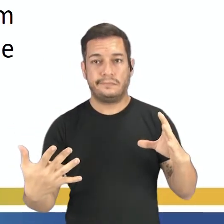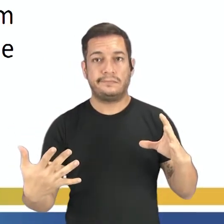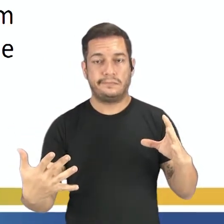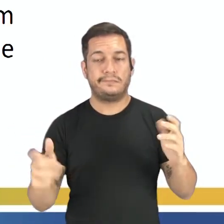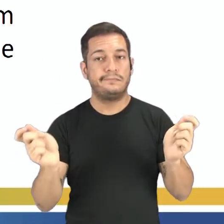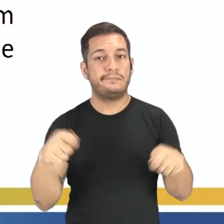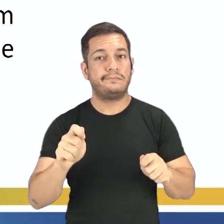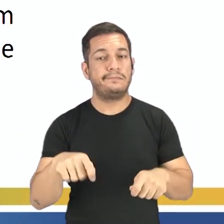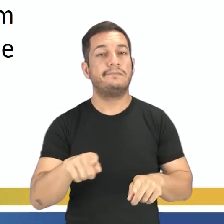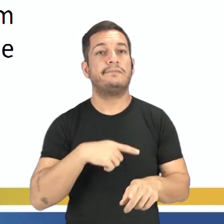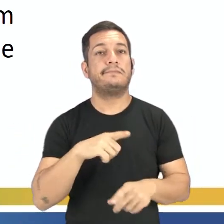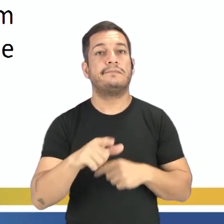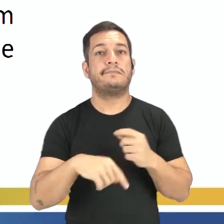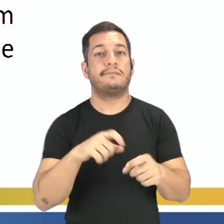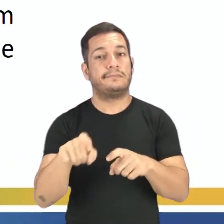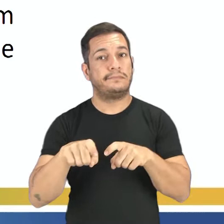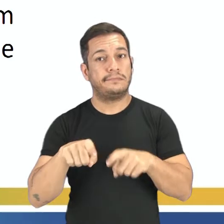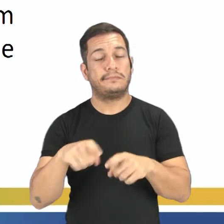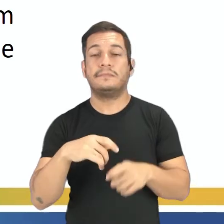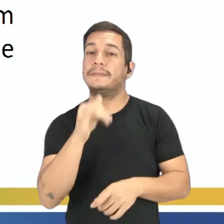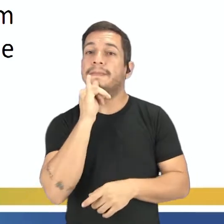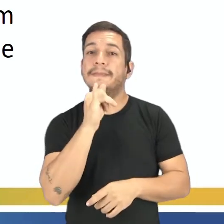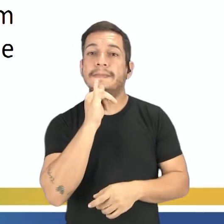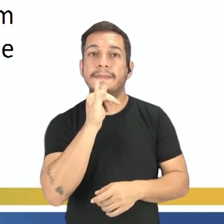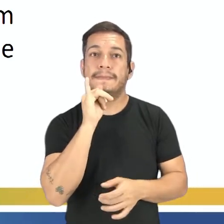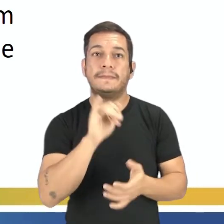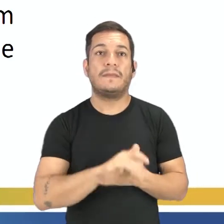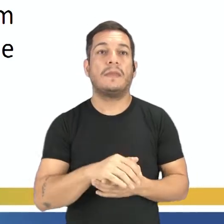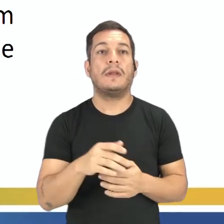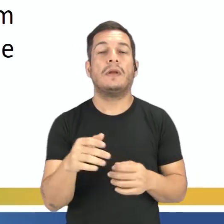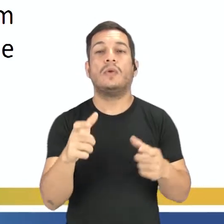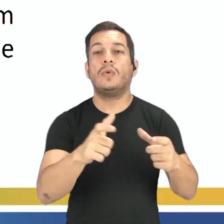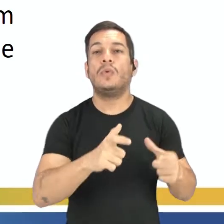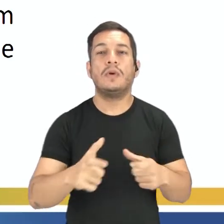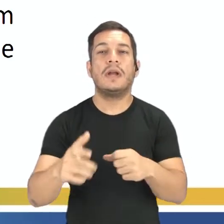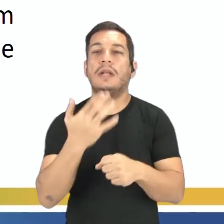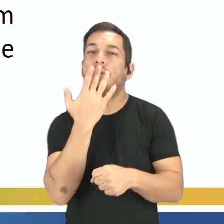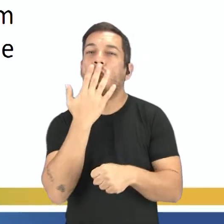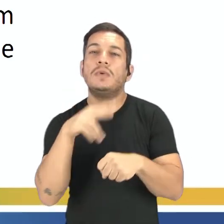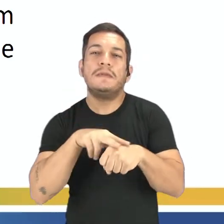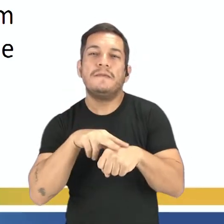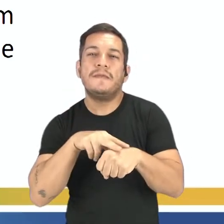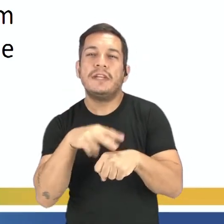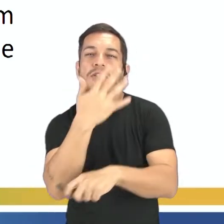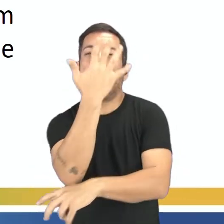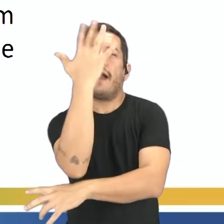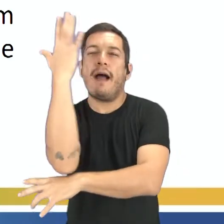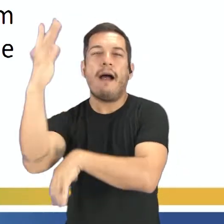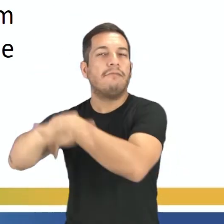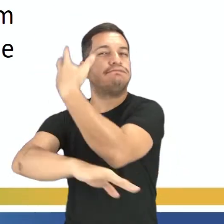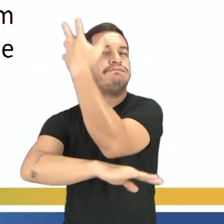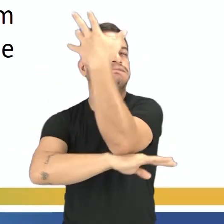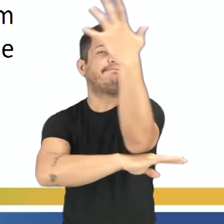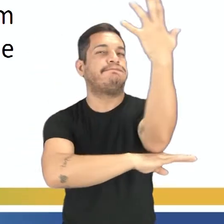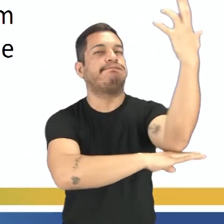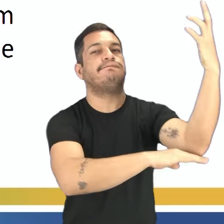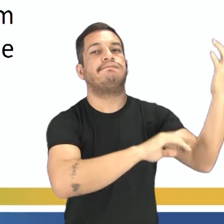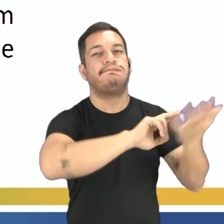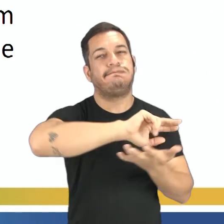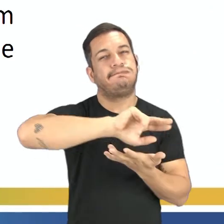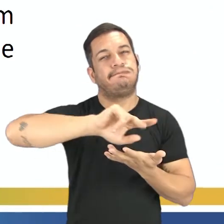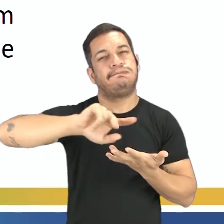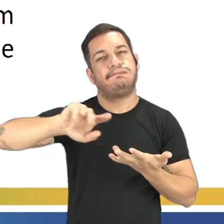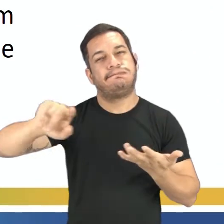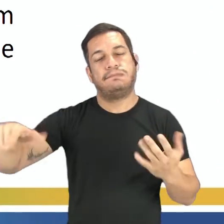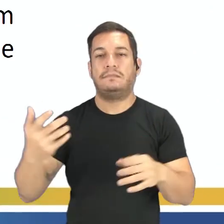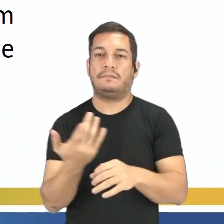características predominantes a paisagem rural, como por exemplo as áreas verdes, né, com bastante árvores, vegetações. Então isso aí são